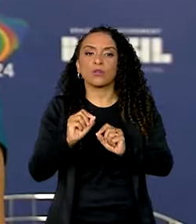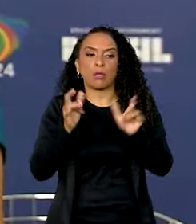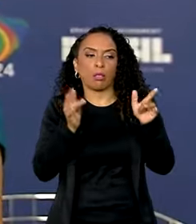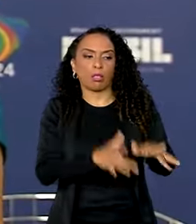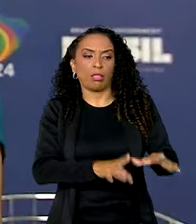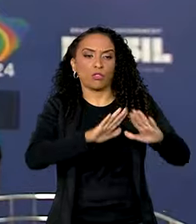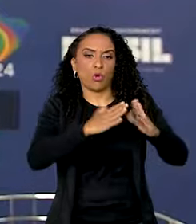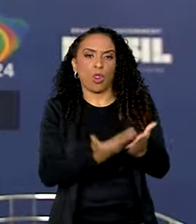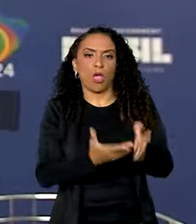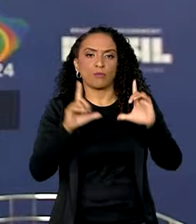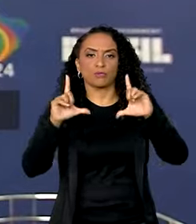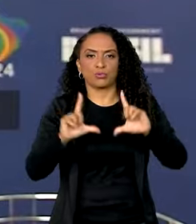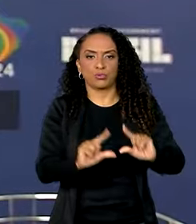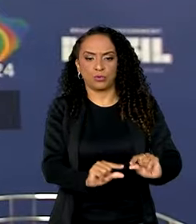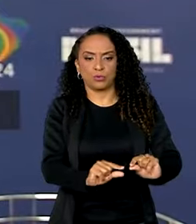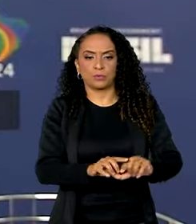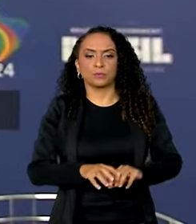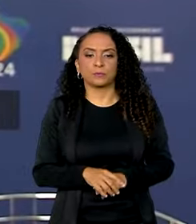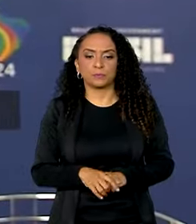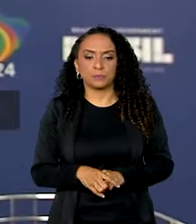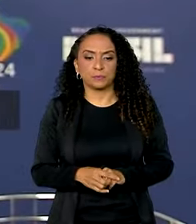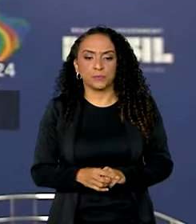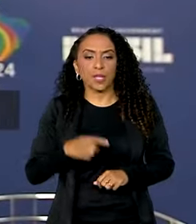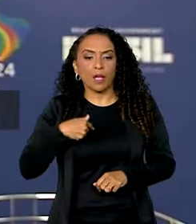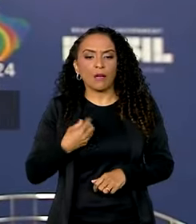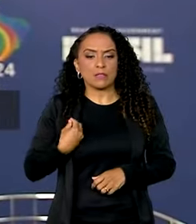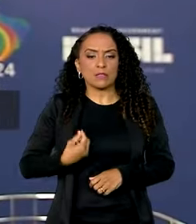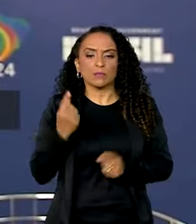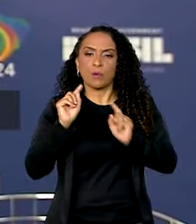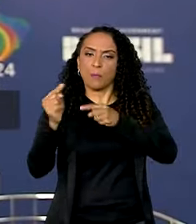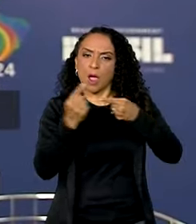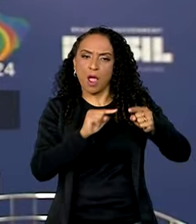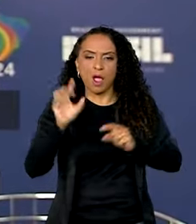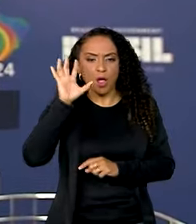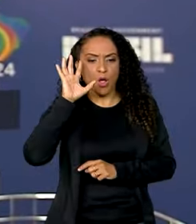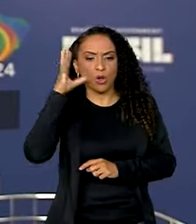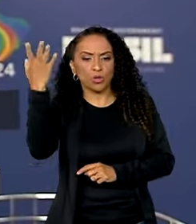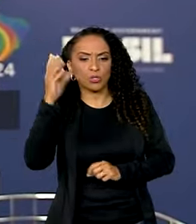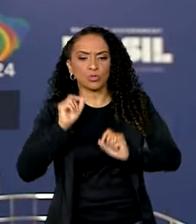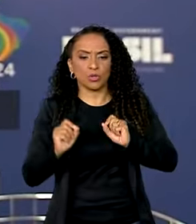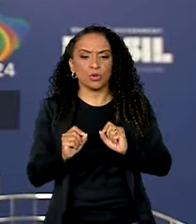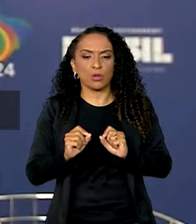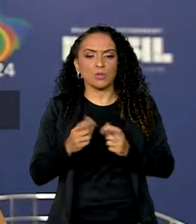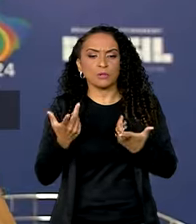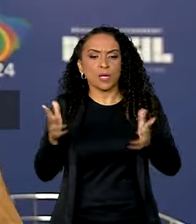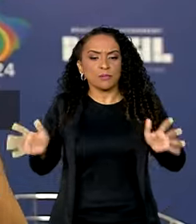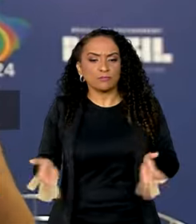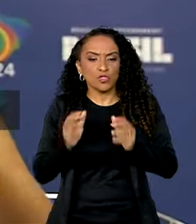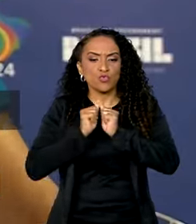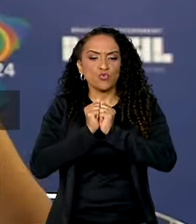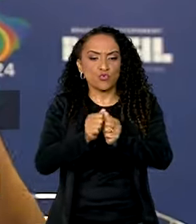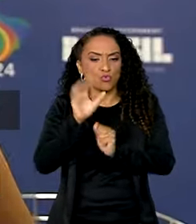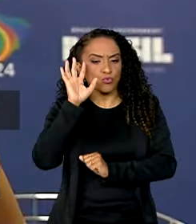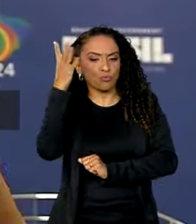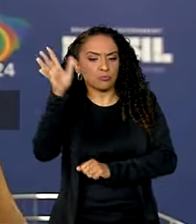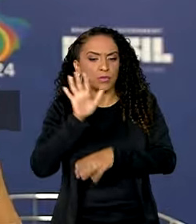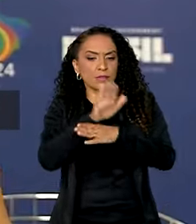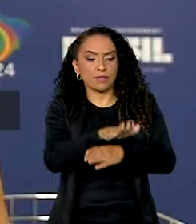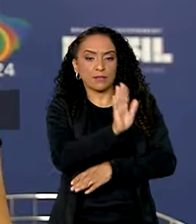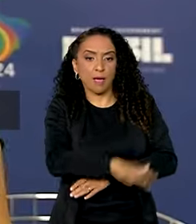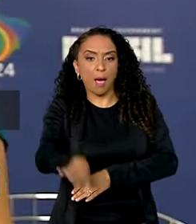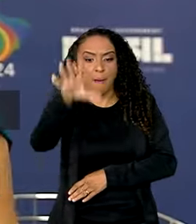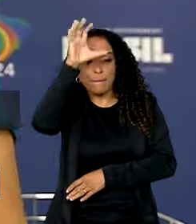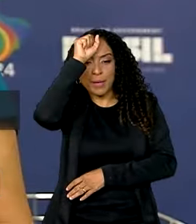abandono escolar. We are discussing this as one of those solutions that we can take together that is going to help